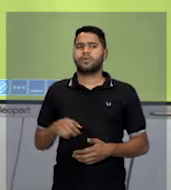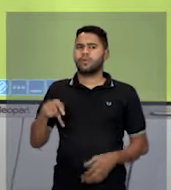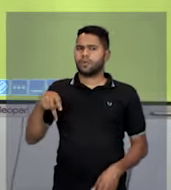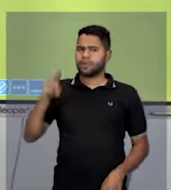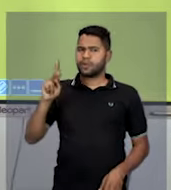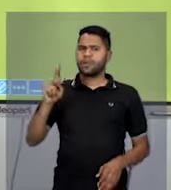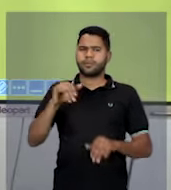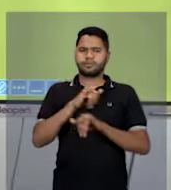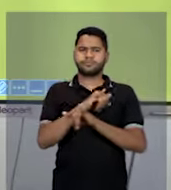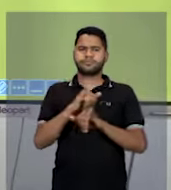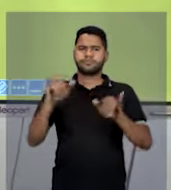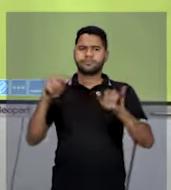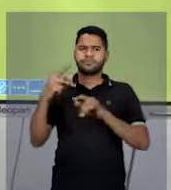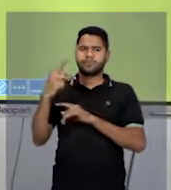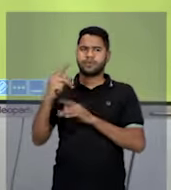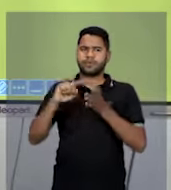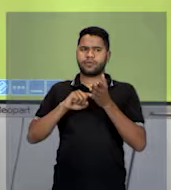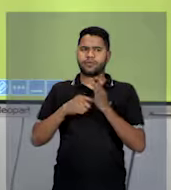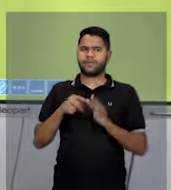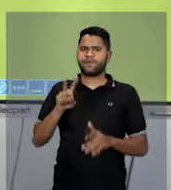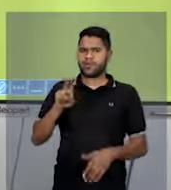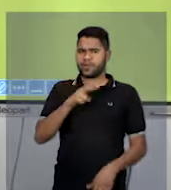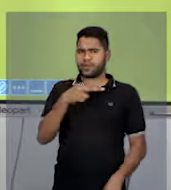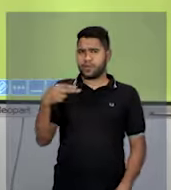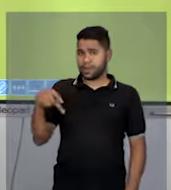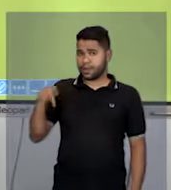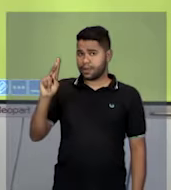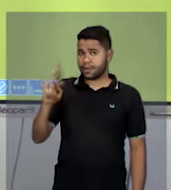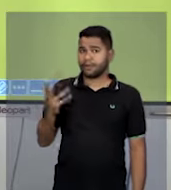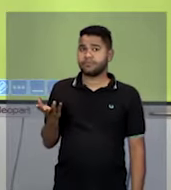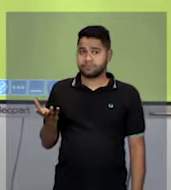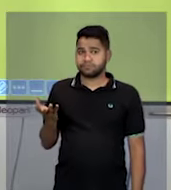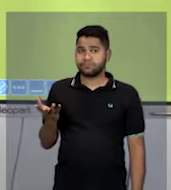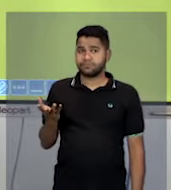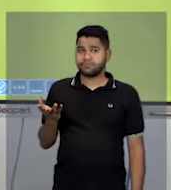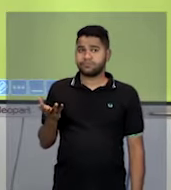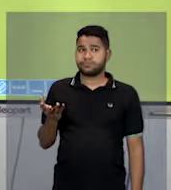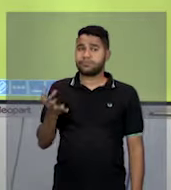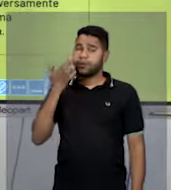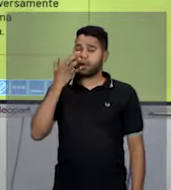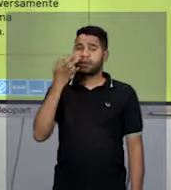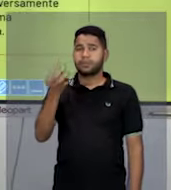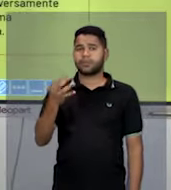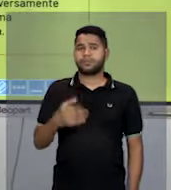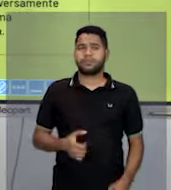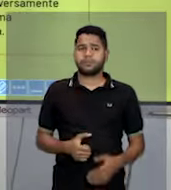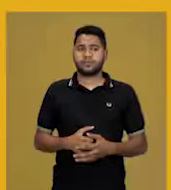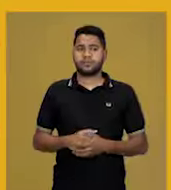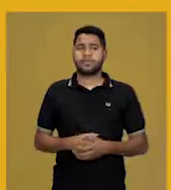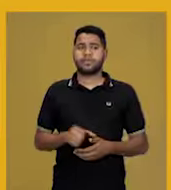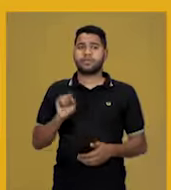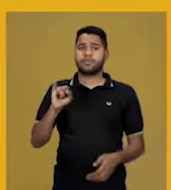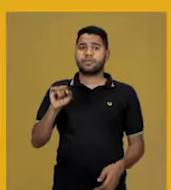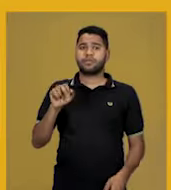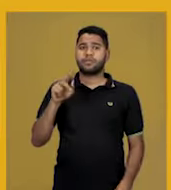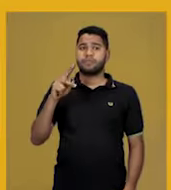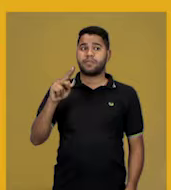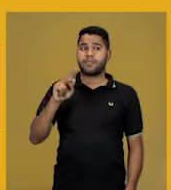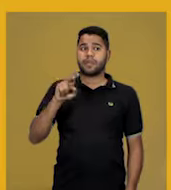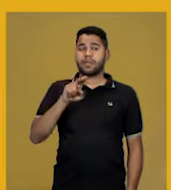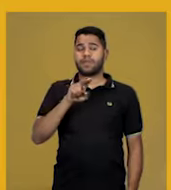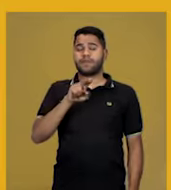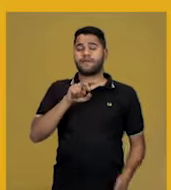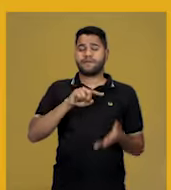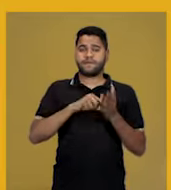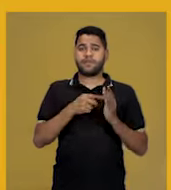de me falar que P vezes V é igual a K? Então, atenção ali. Se P vezes V é igual a